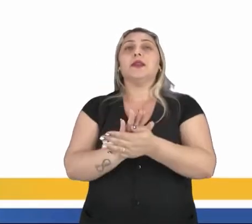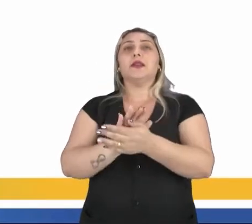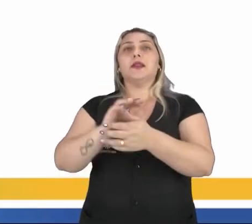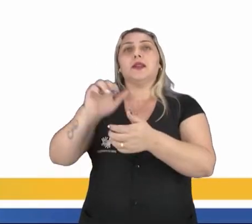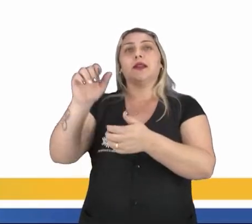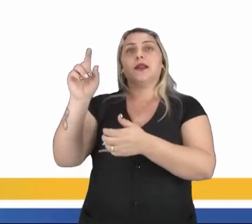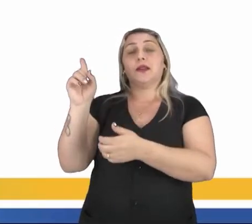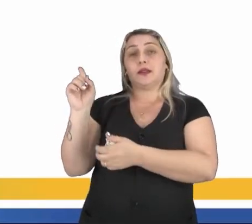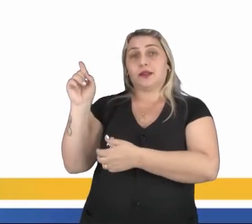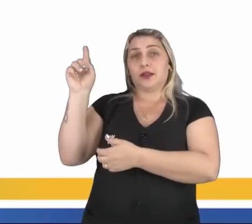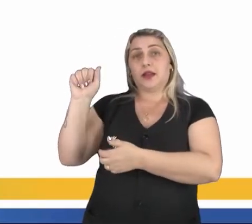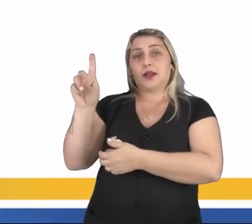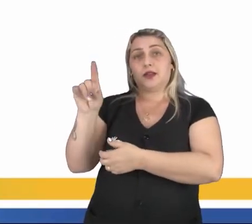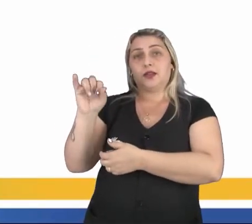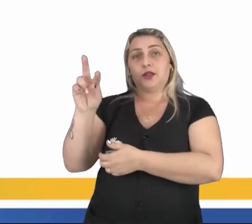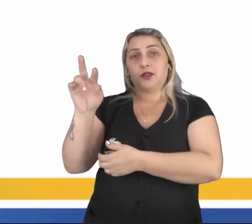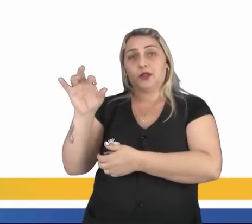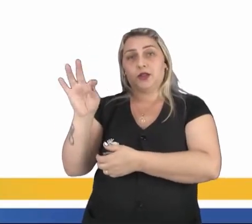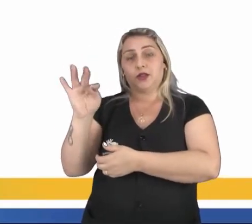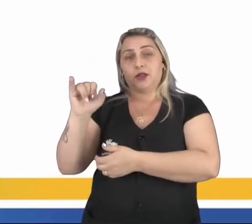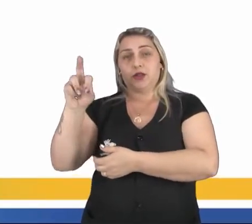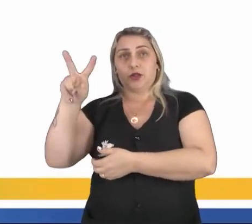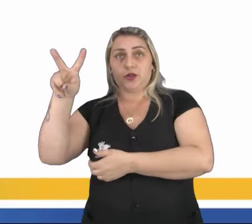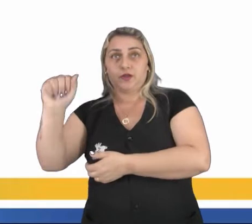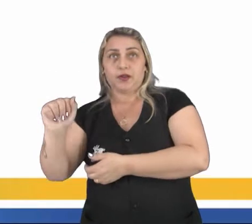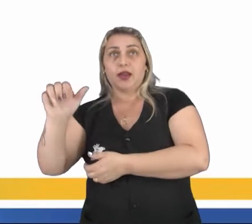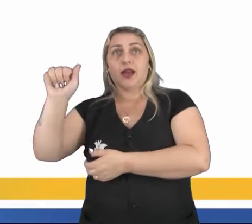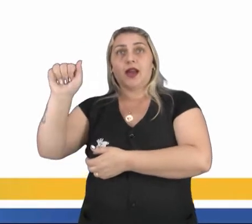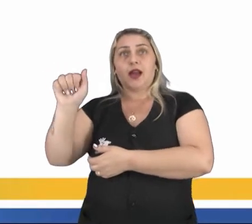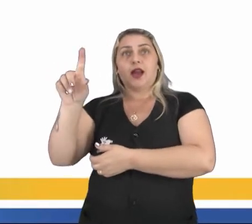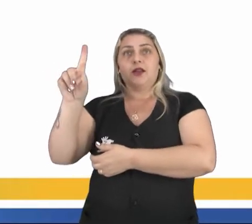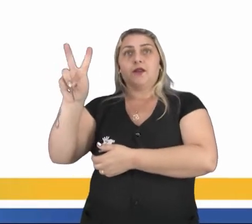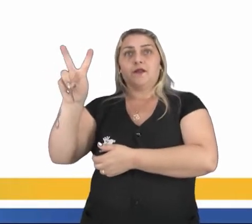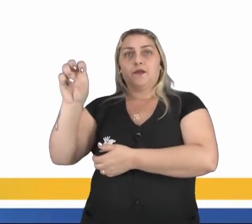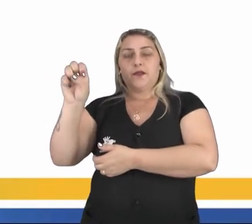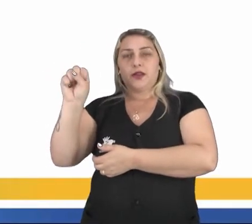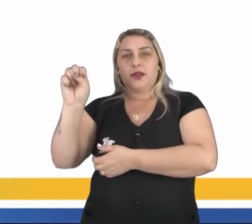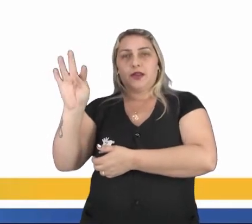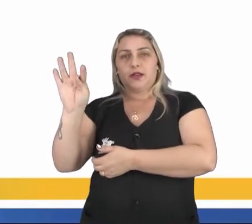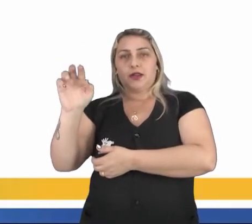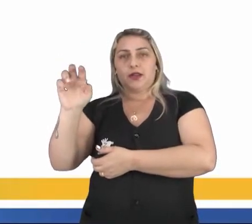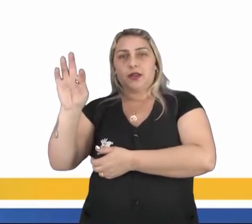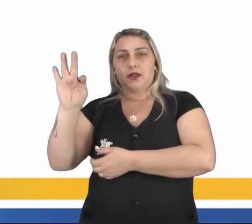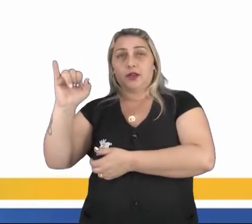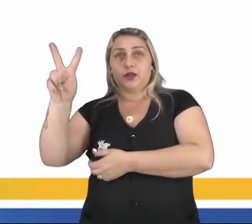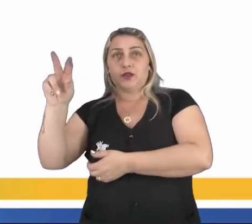ser aditiva, ali na primeira, né? Adversativa,